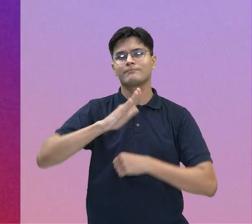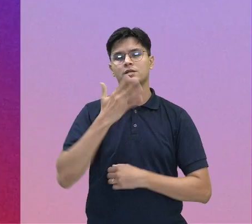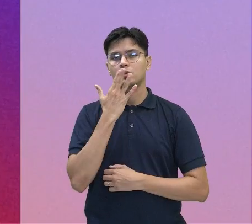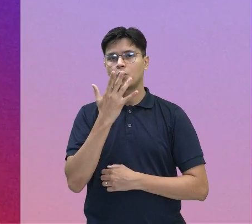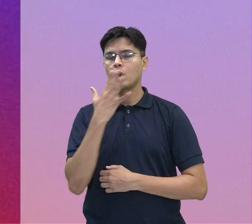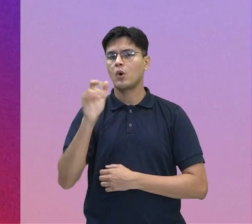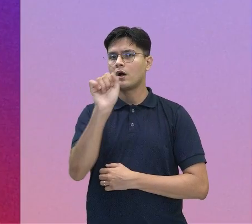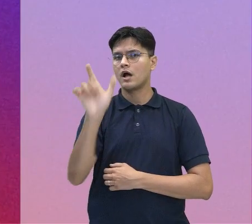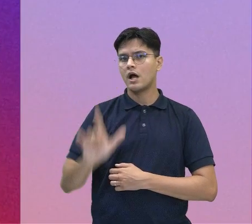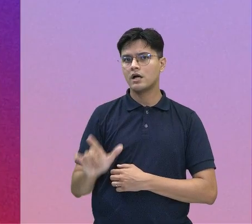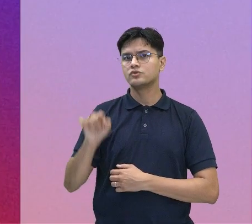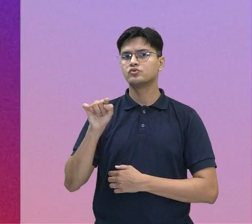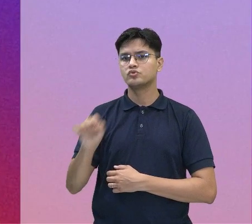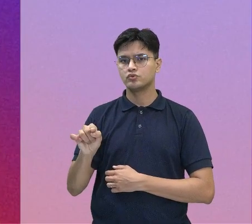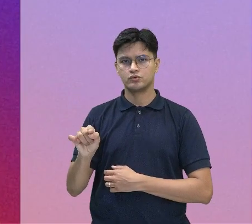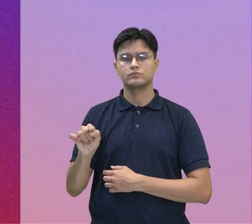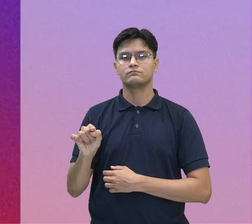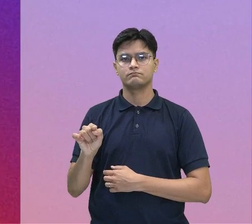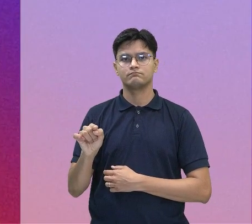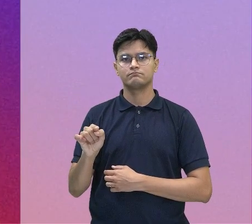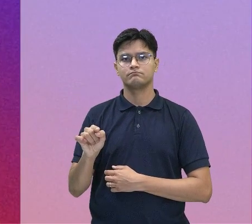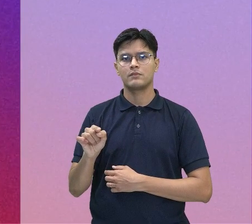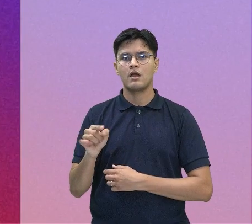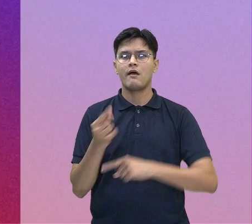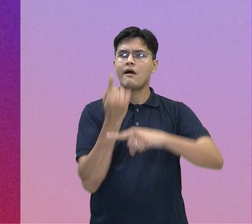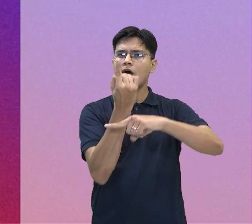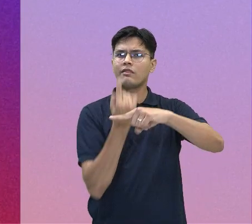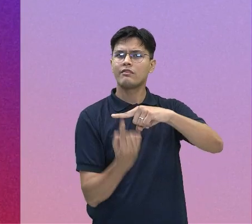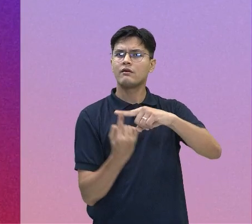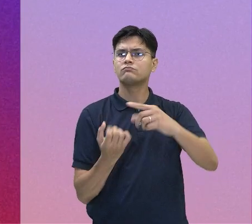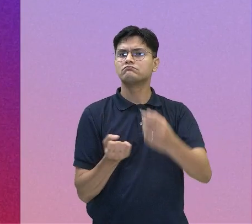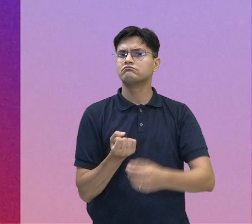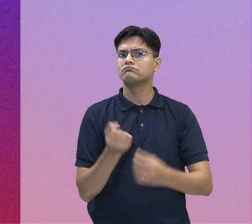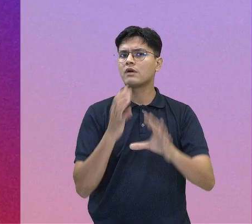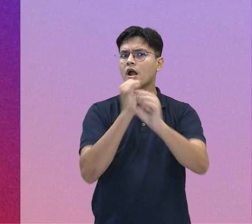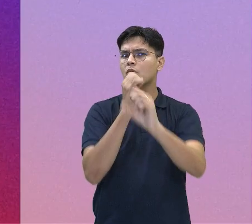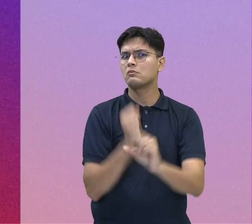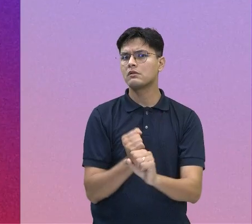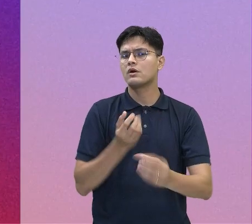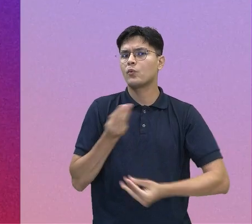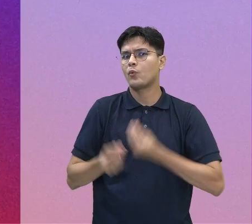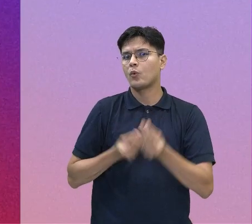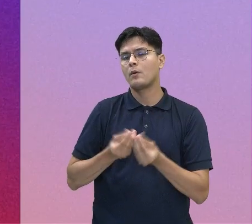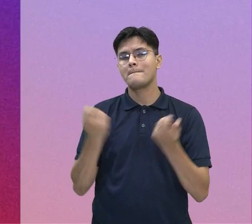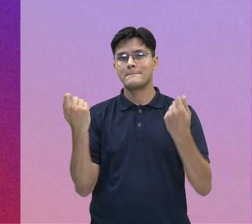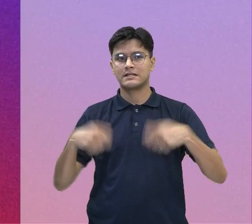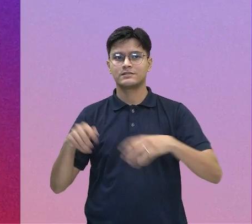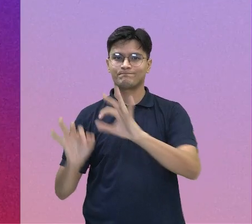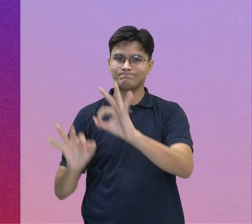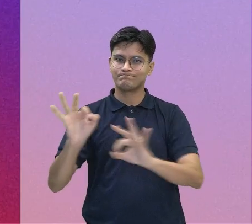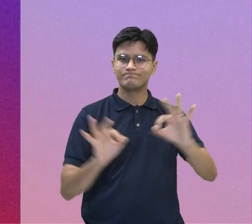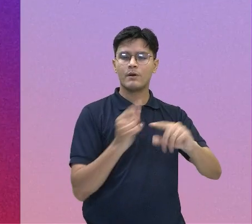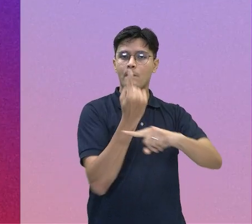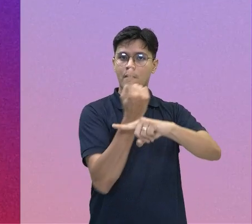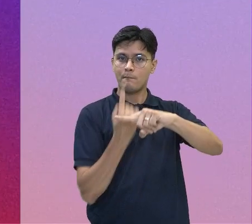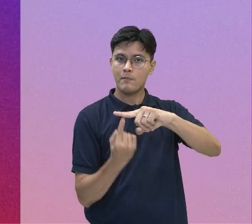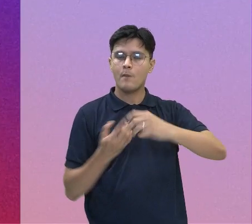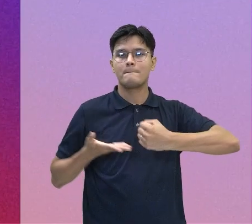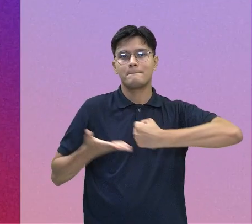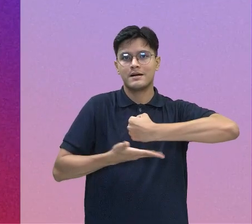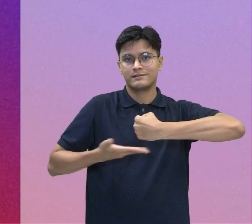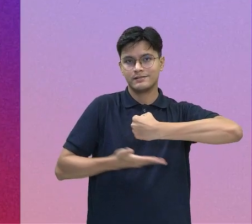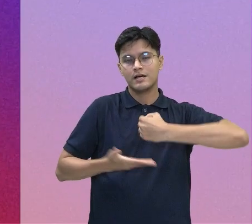Tá? Isso significa que a gente vai ter que montar a nossa razão com base na